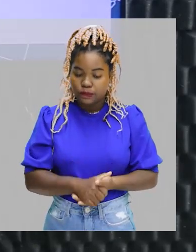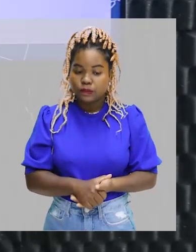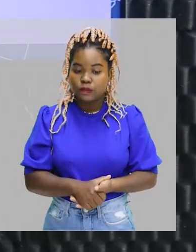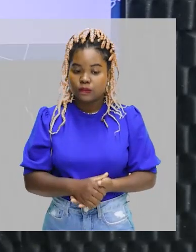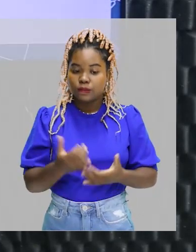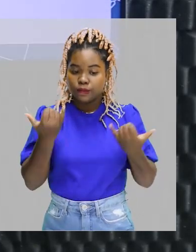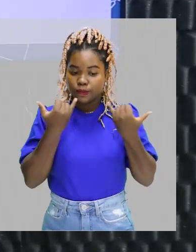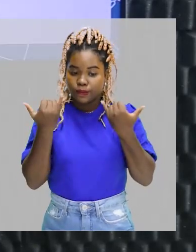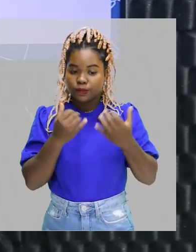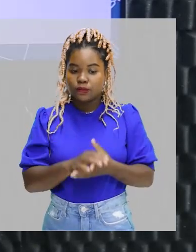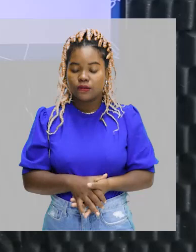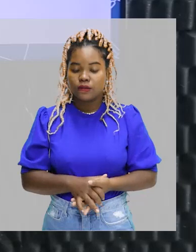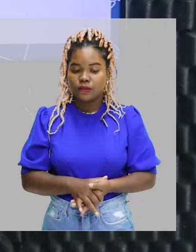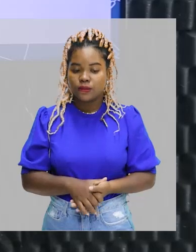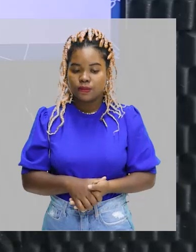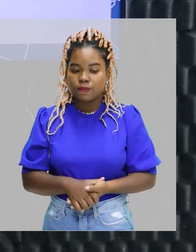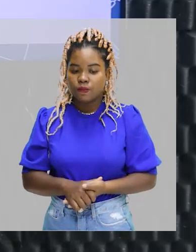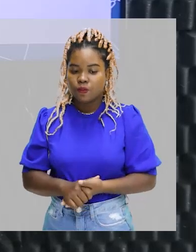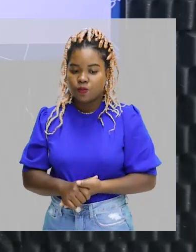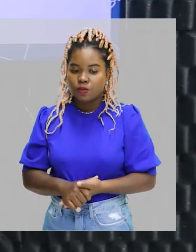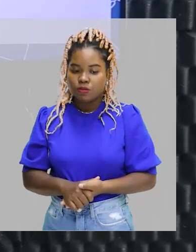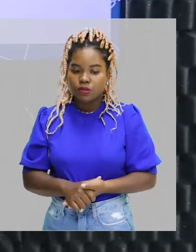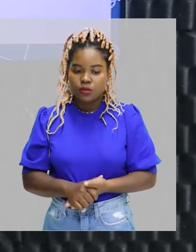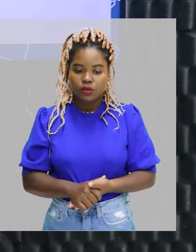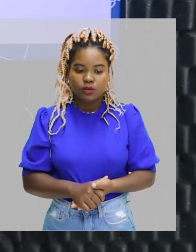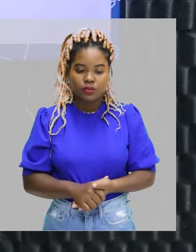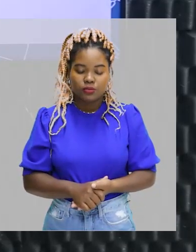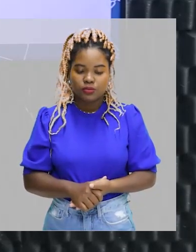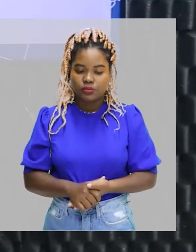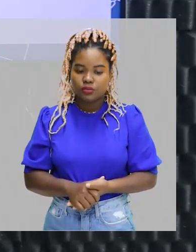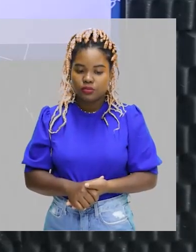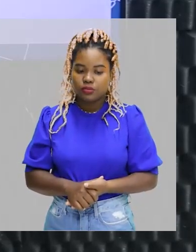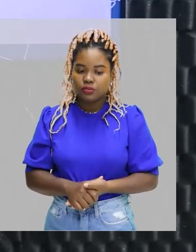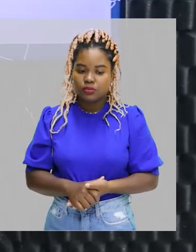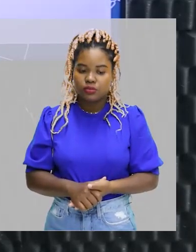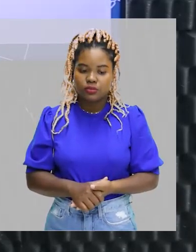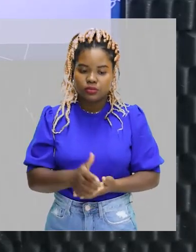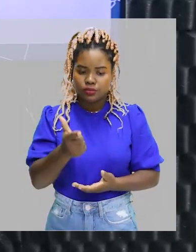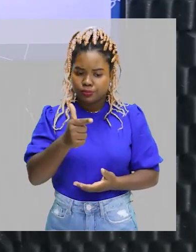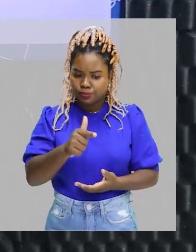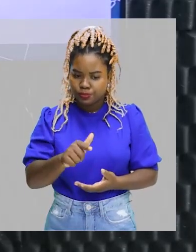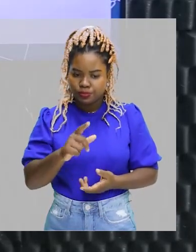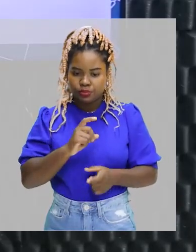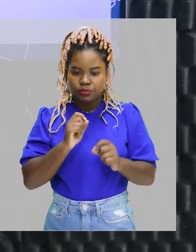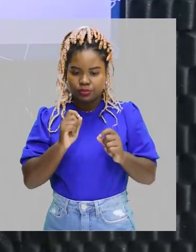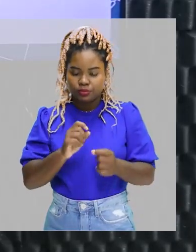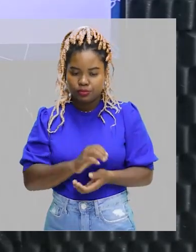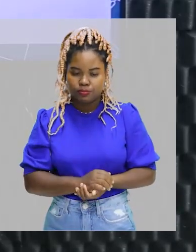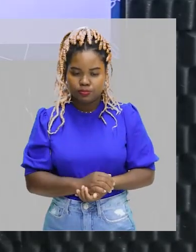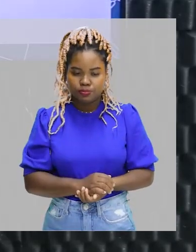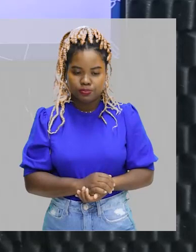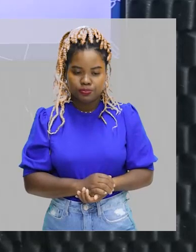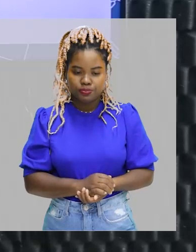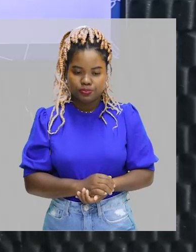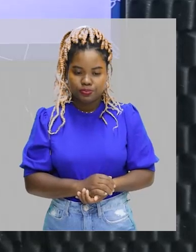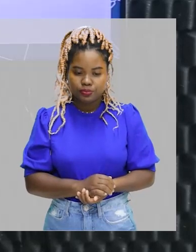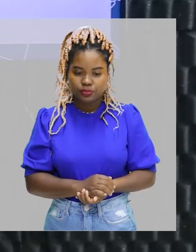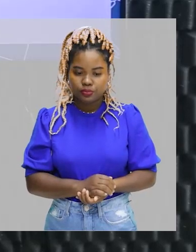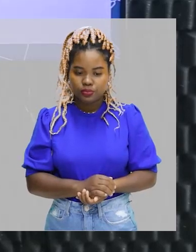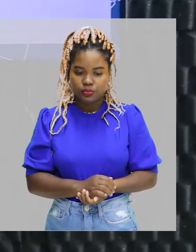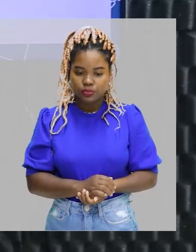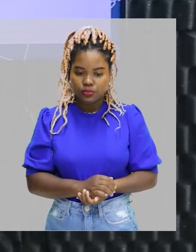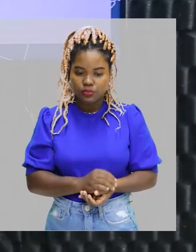essa solução, com essas informações. E aí, continuando, a questão fala que